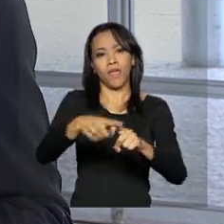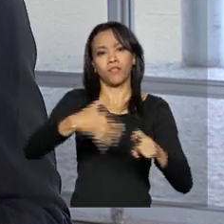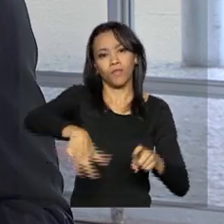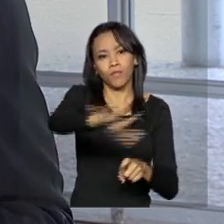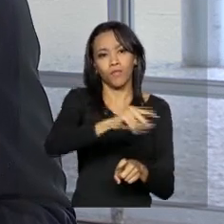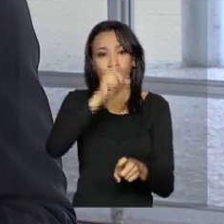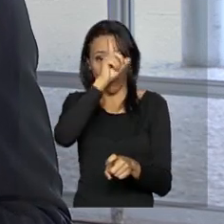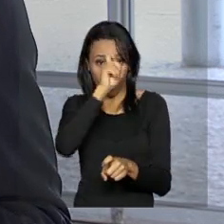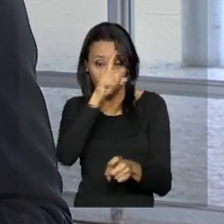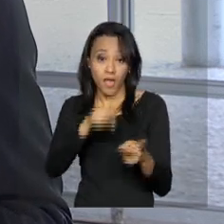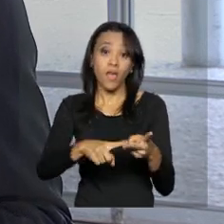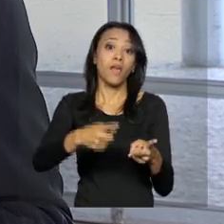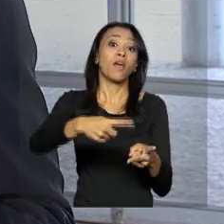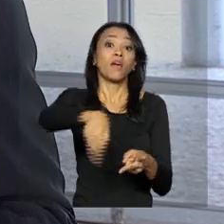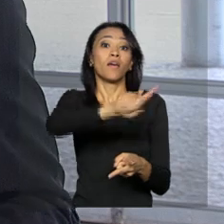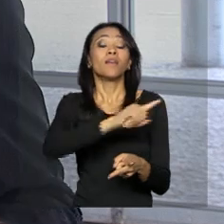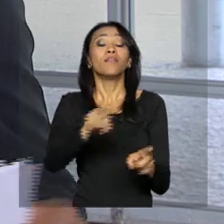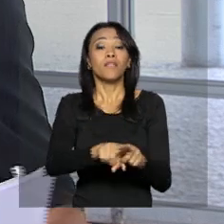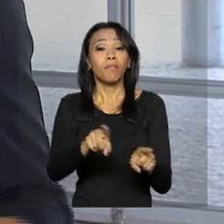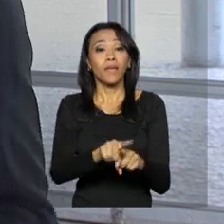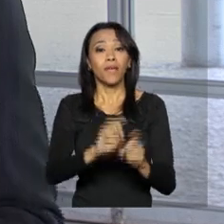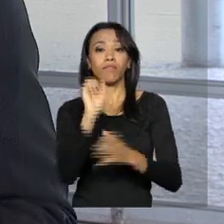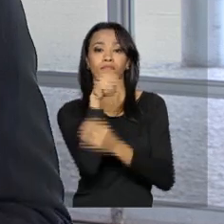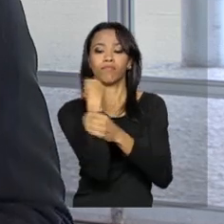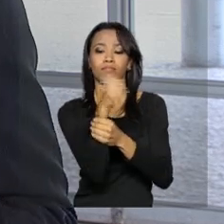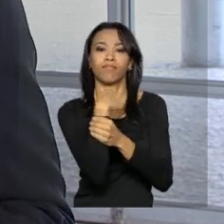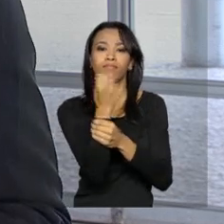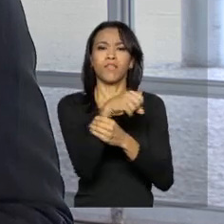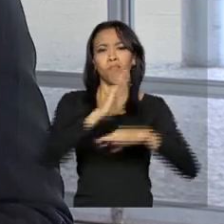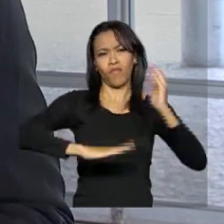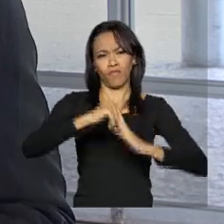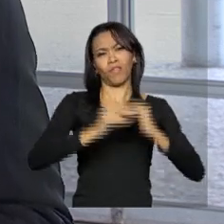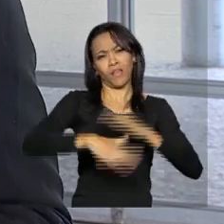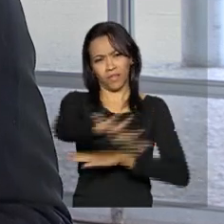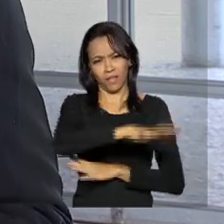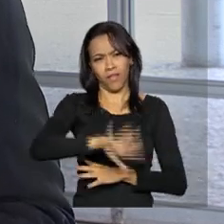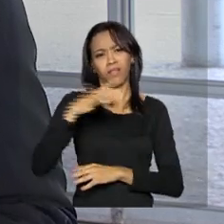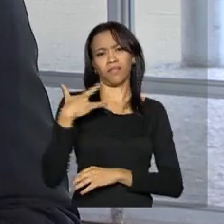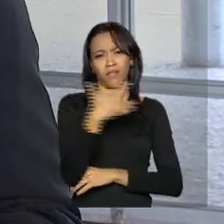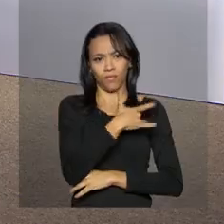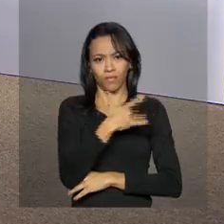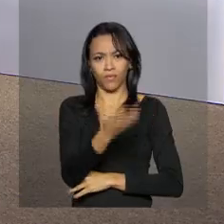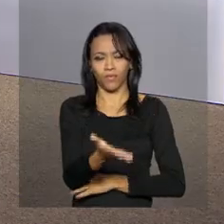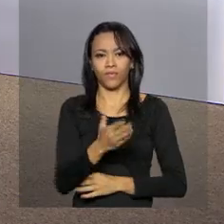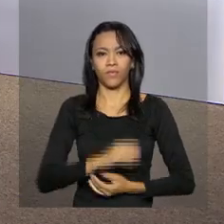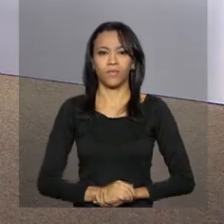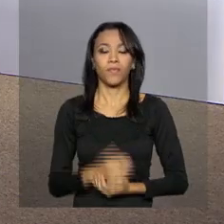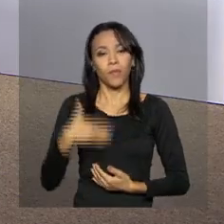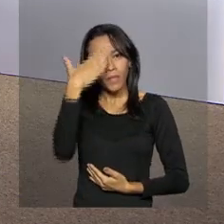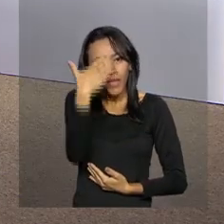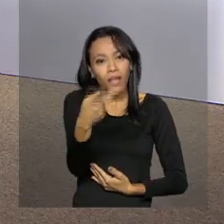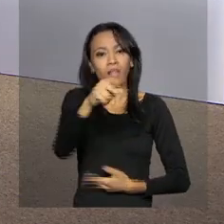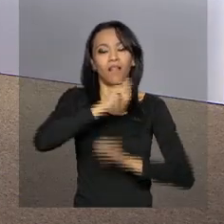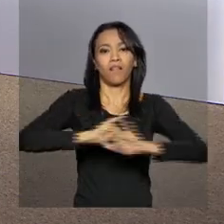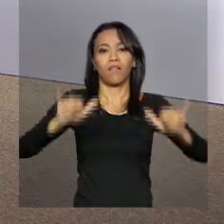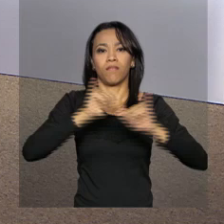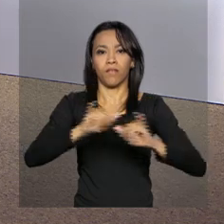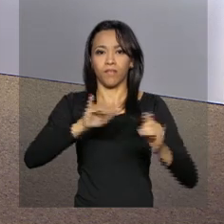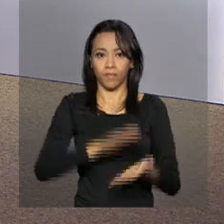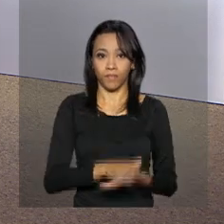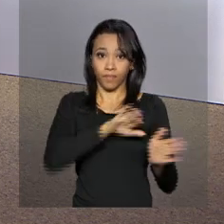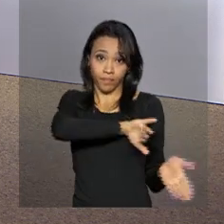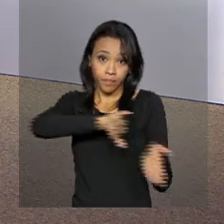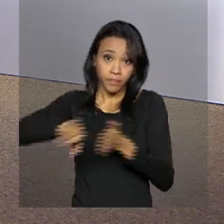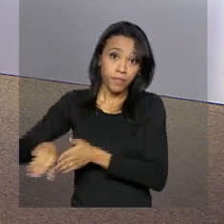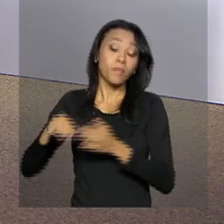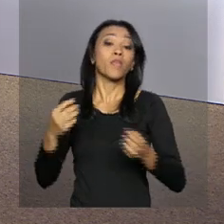fisioterapeutas e profissionais da área de atenção básica da Saúde Daniele Obrigada né pelas suas informações a ao vivo